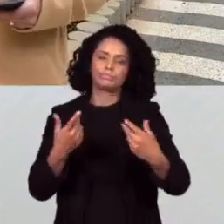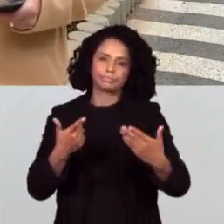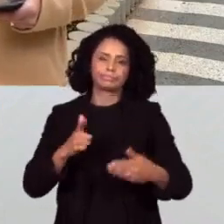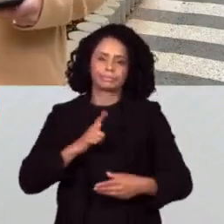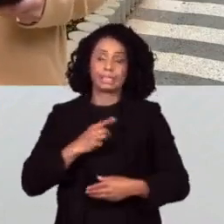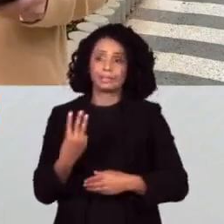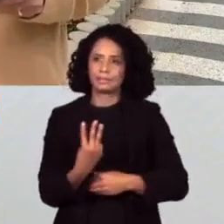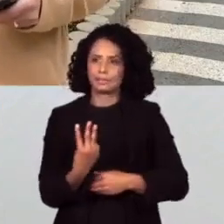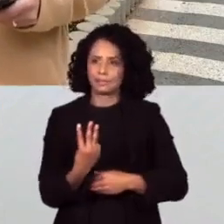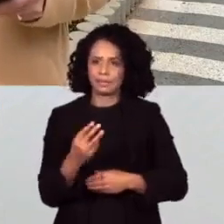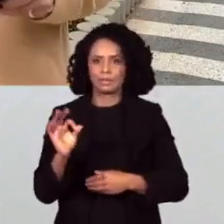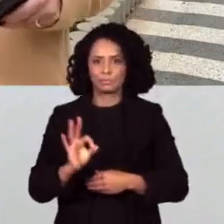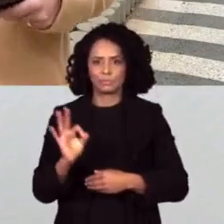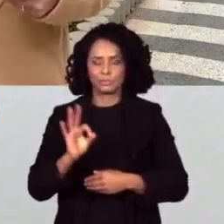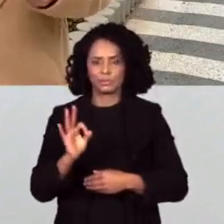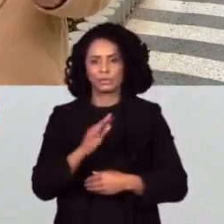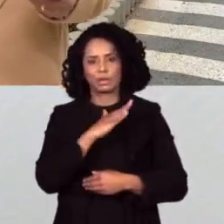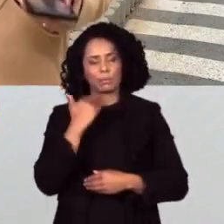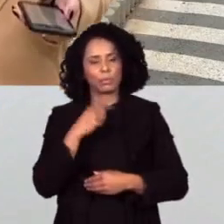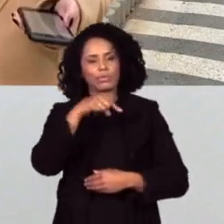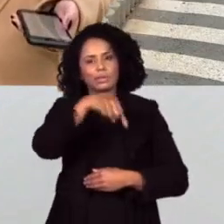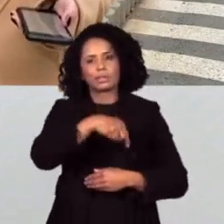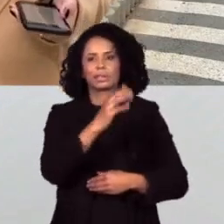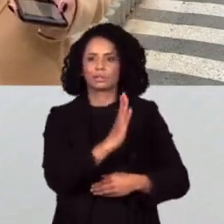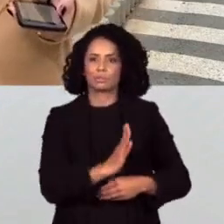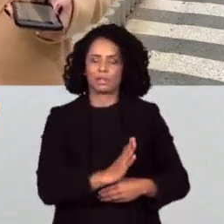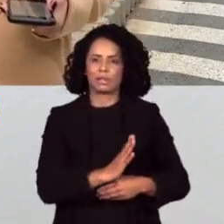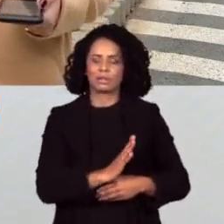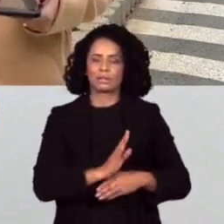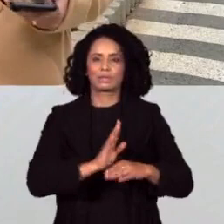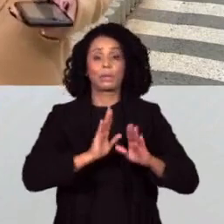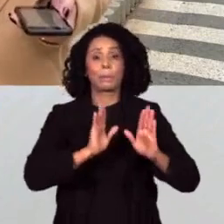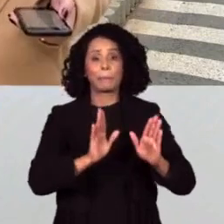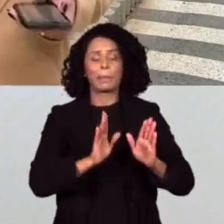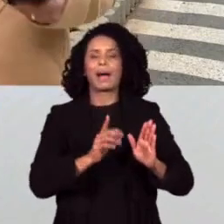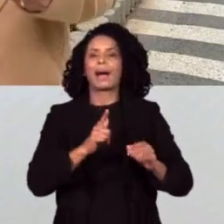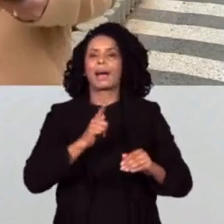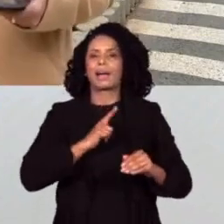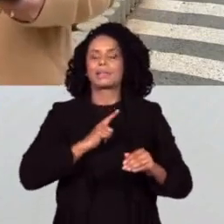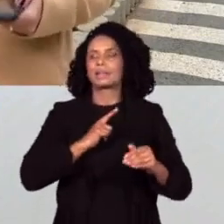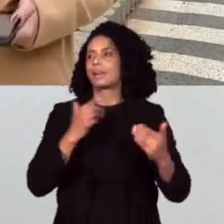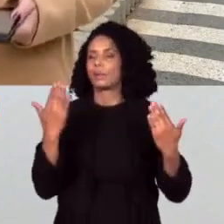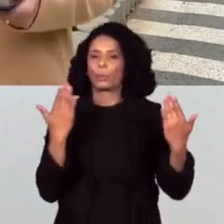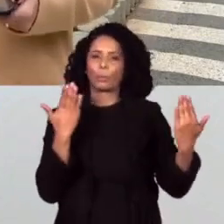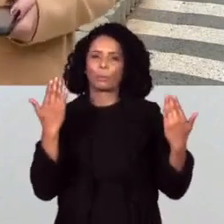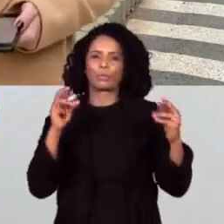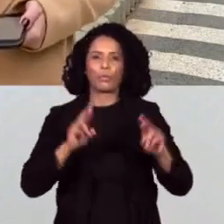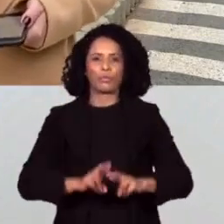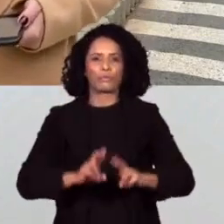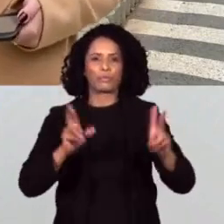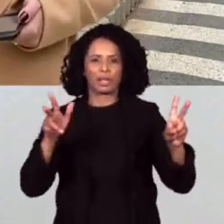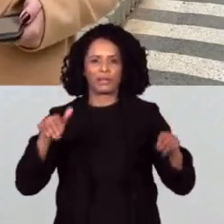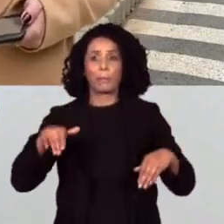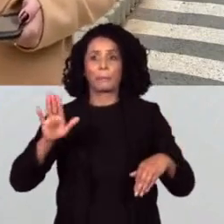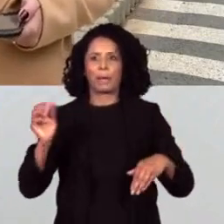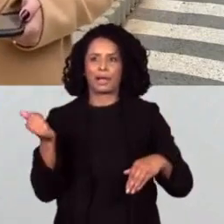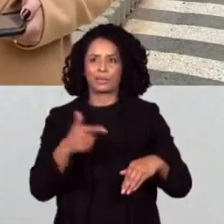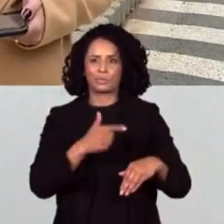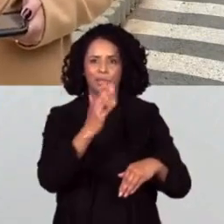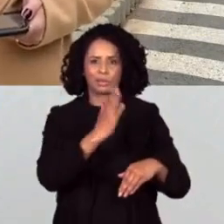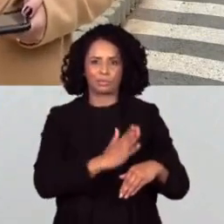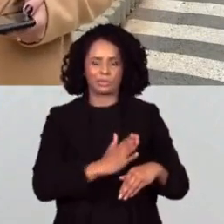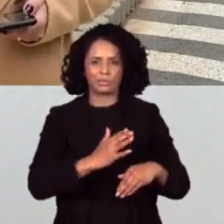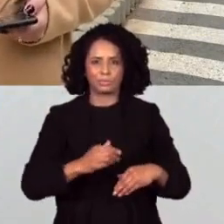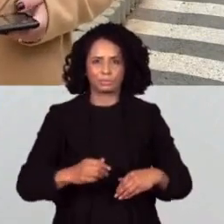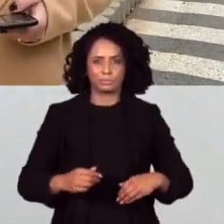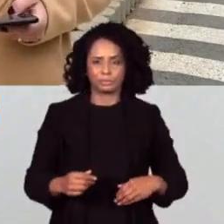mortes registradas aqui no Brasil, mesmo com a taxa de natalidade americana, que é bem mais alta que a brasileira, Edu.